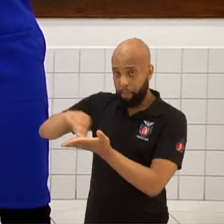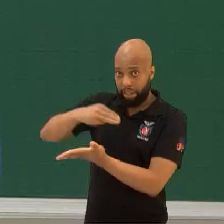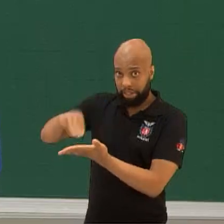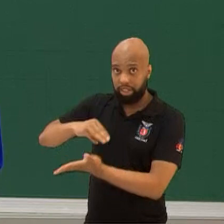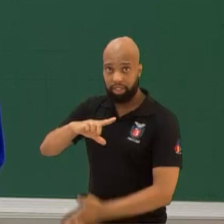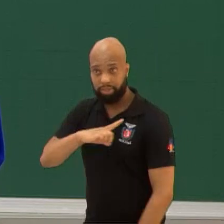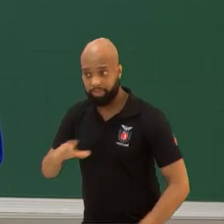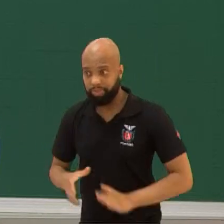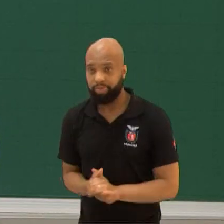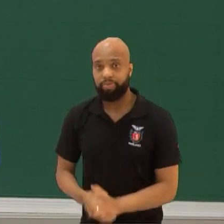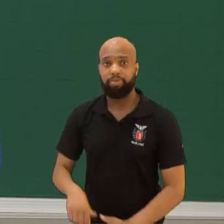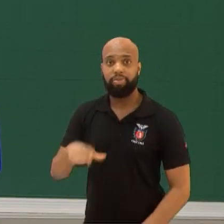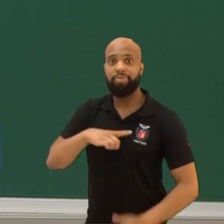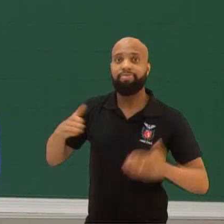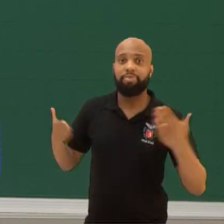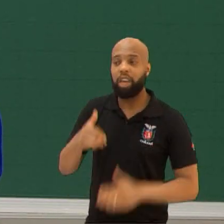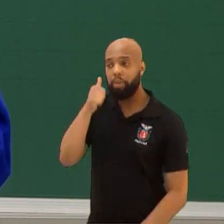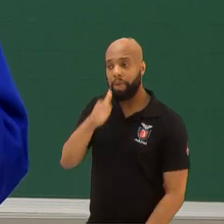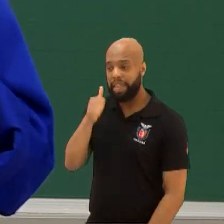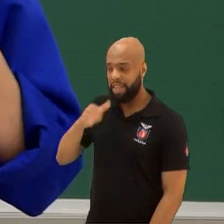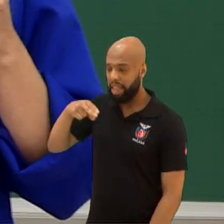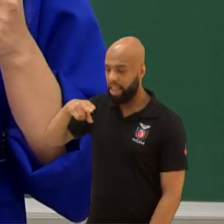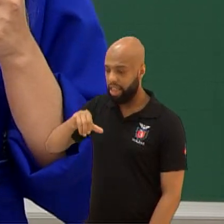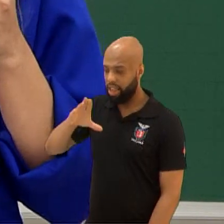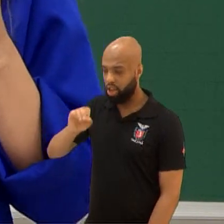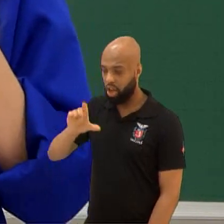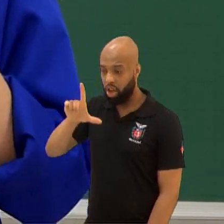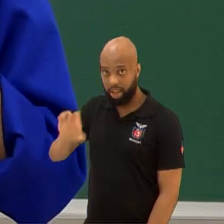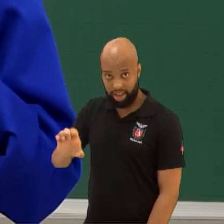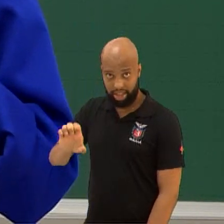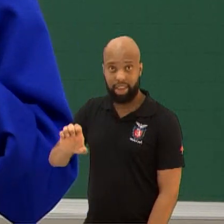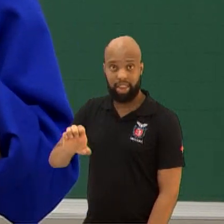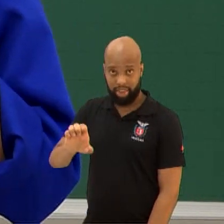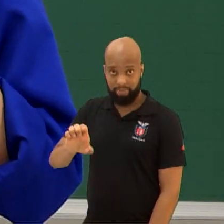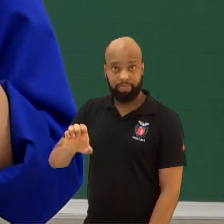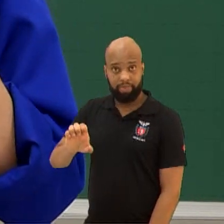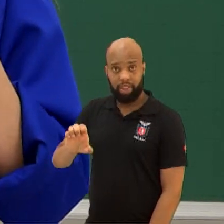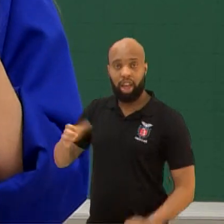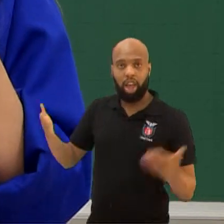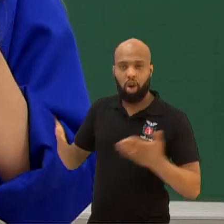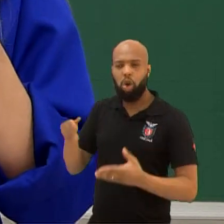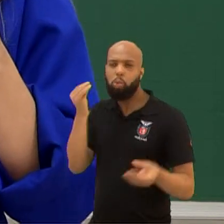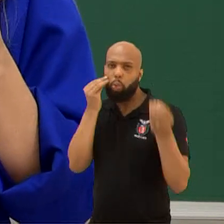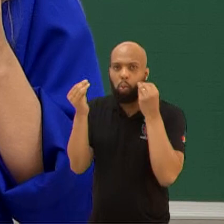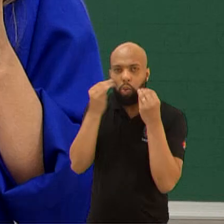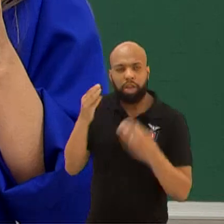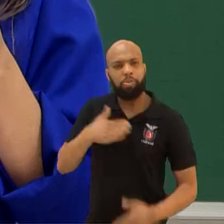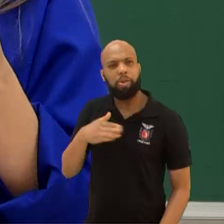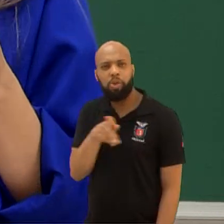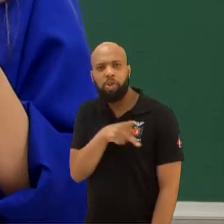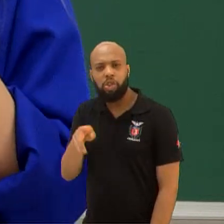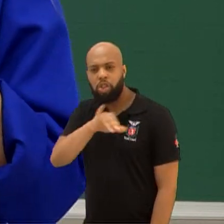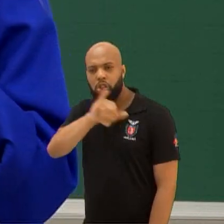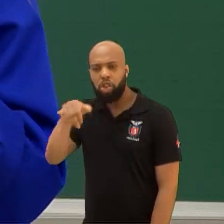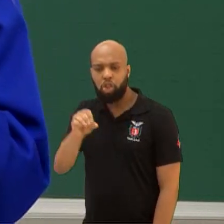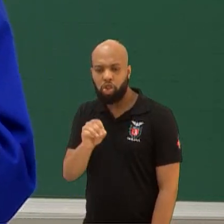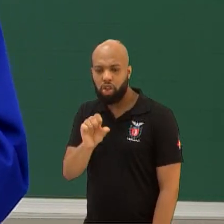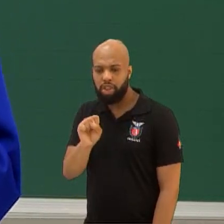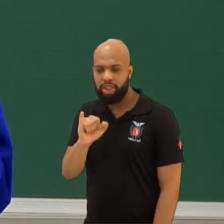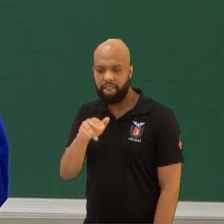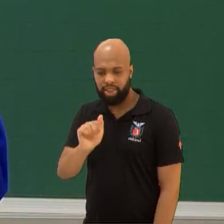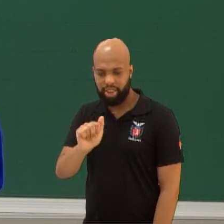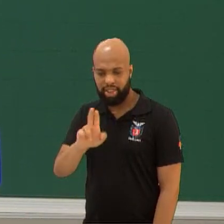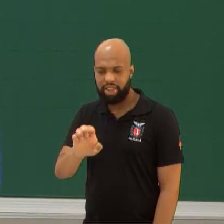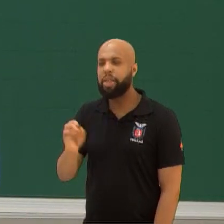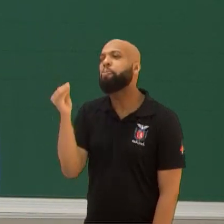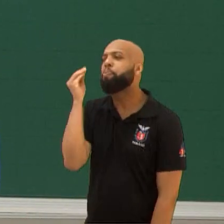lá. A Nicole De Bastiani, do Colégio Thelma Otávio Miller Marmeleiro, manda um beijo para a minha professora Josiane, de Matemática.